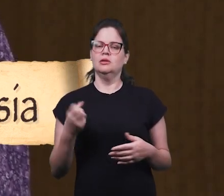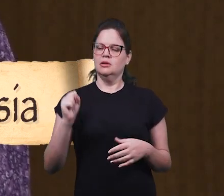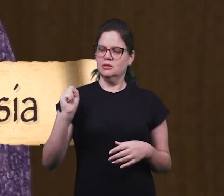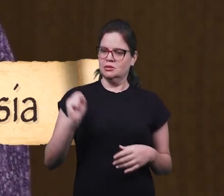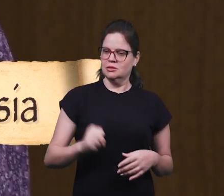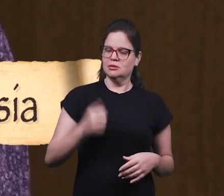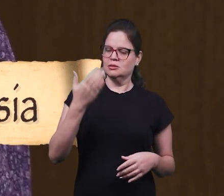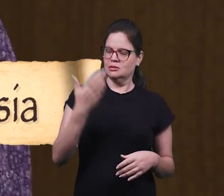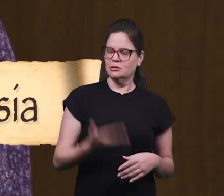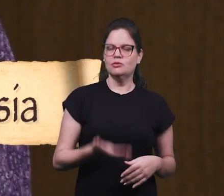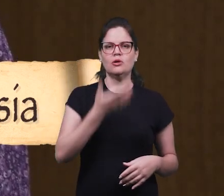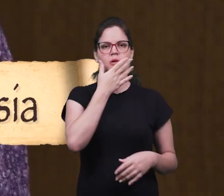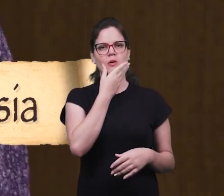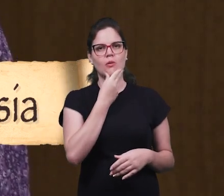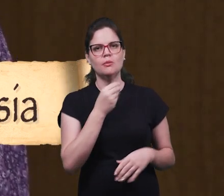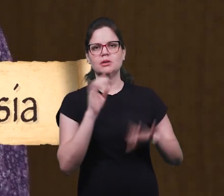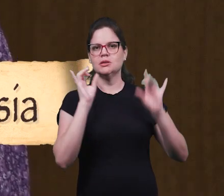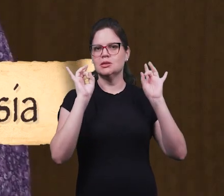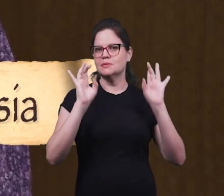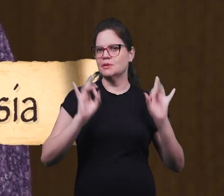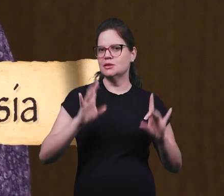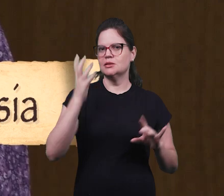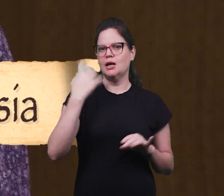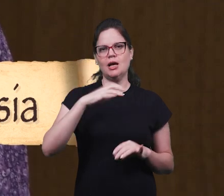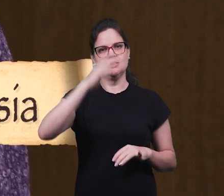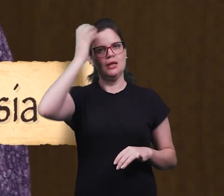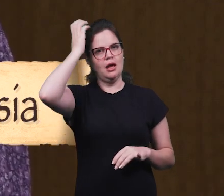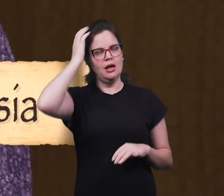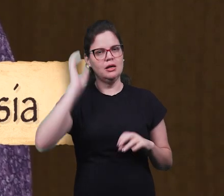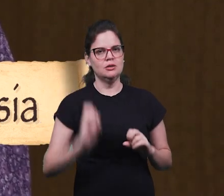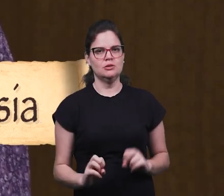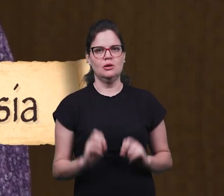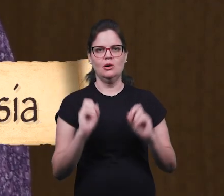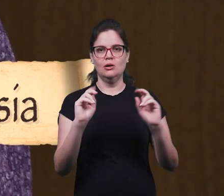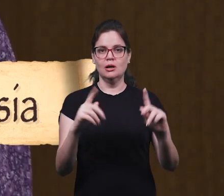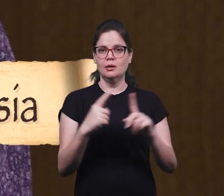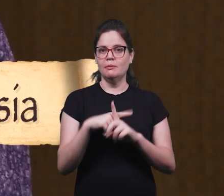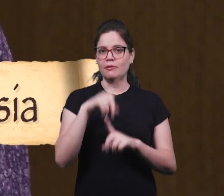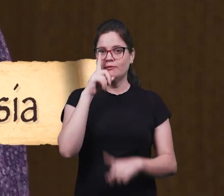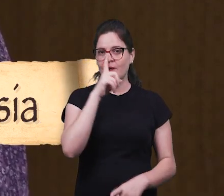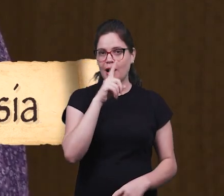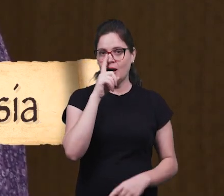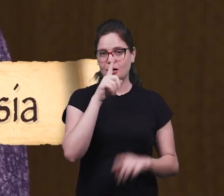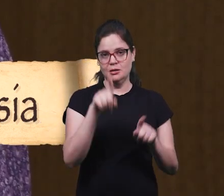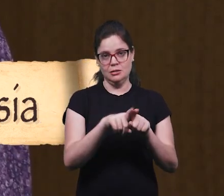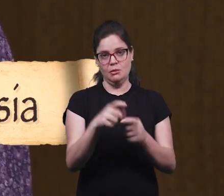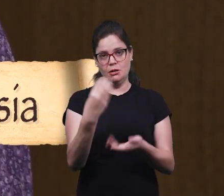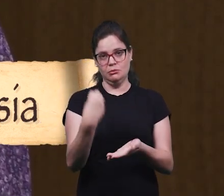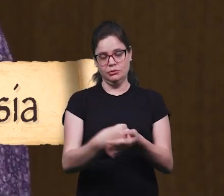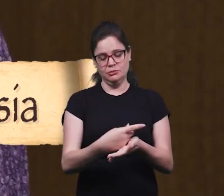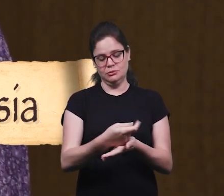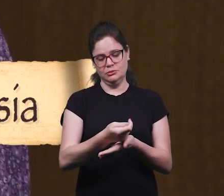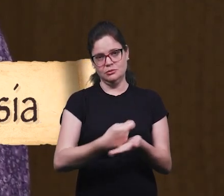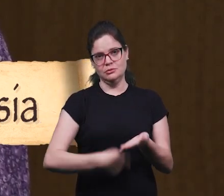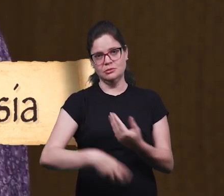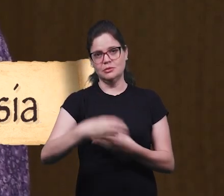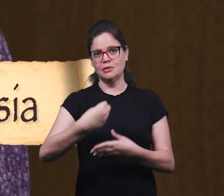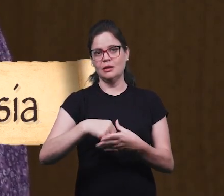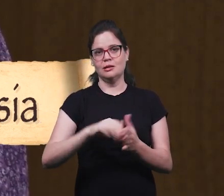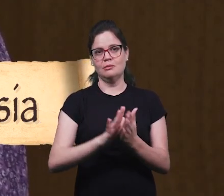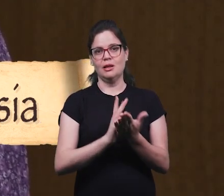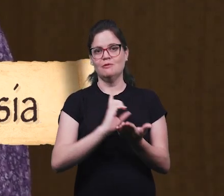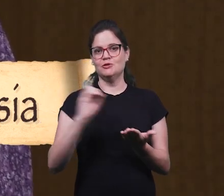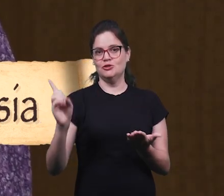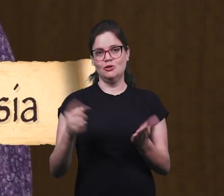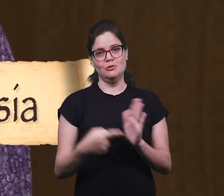sim, são homens importantes, especiais, mas as falhas e os erros estão registrados. A Bíblia